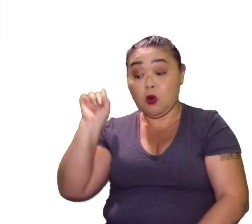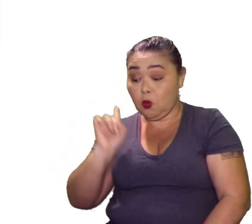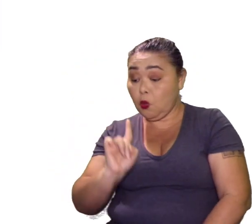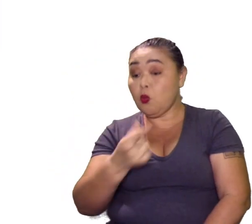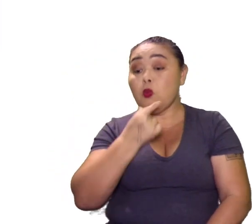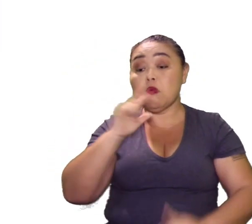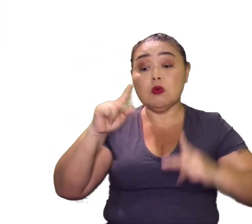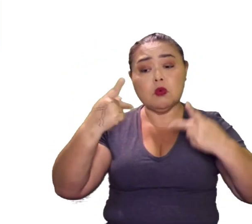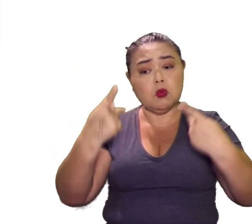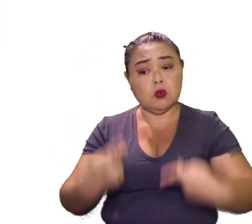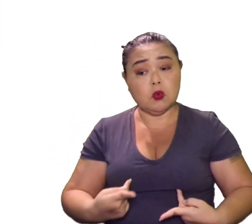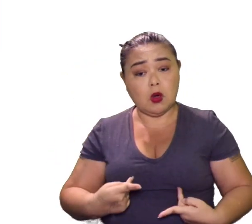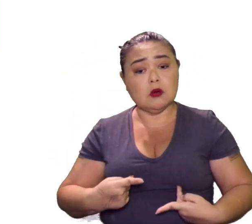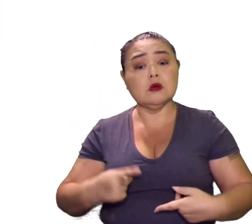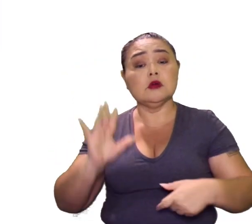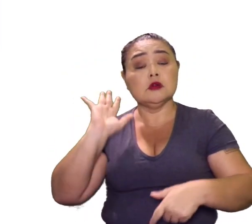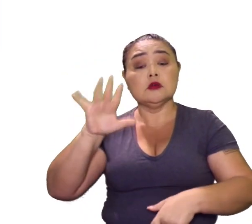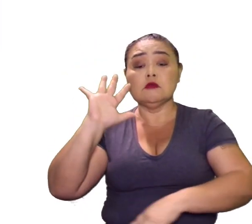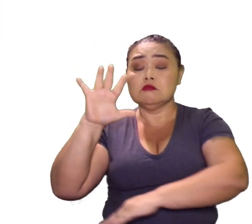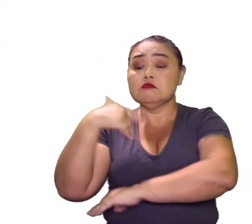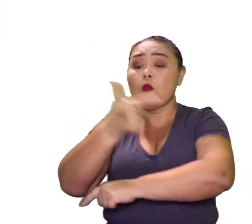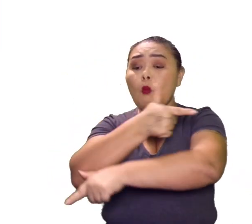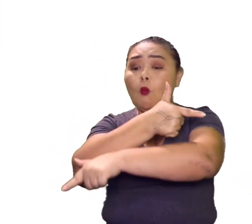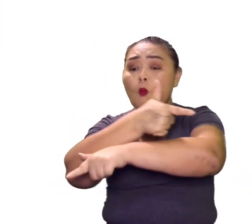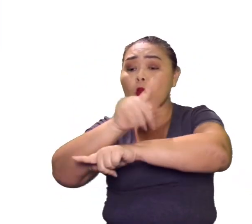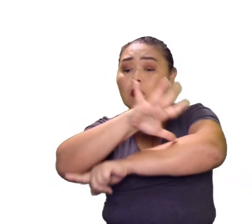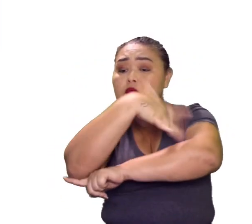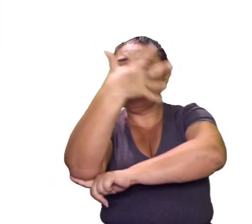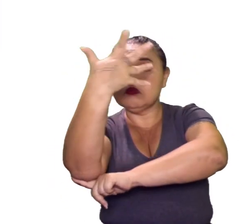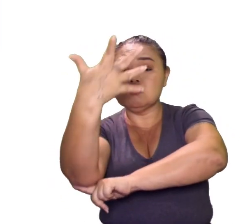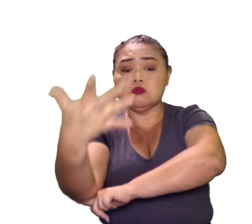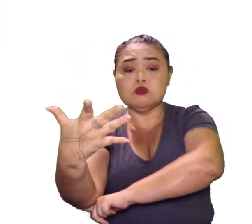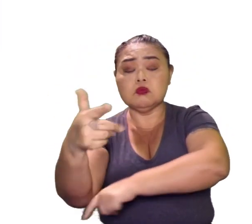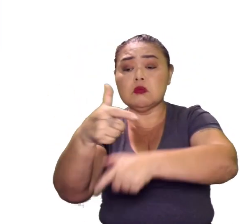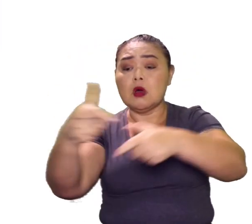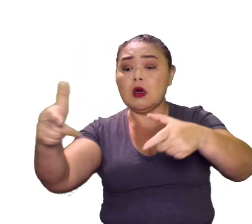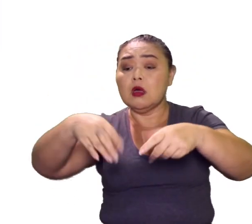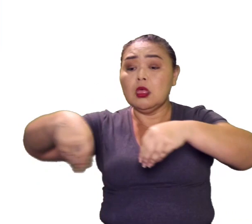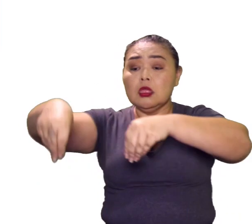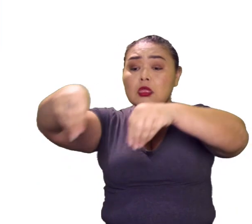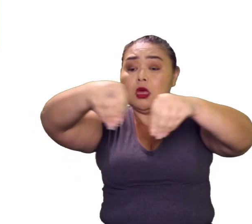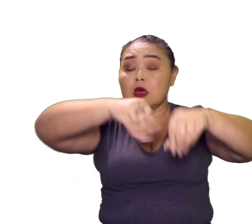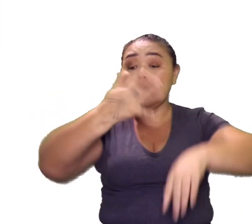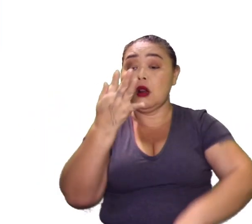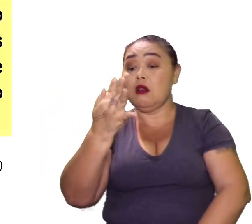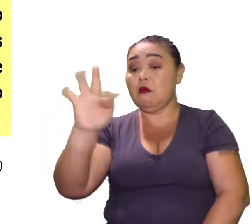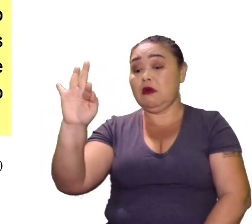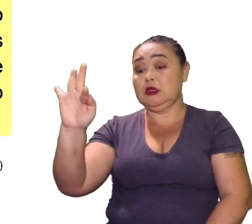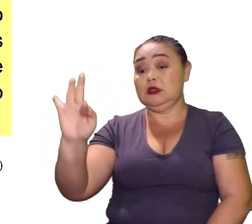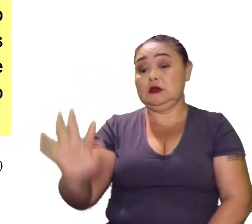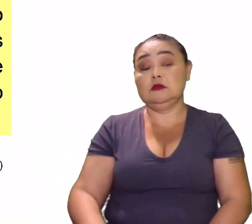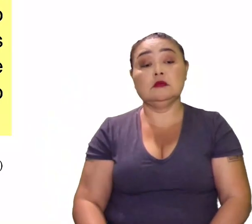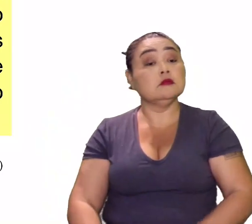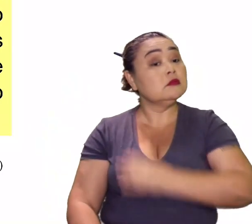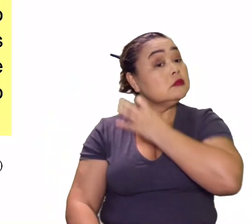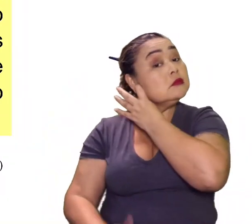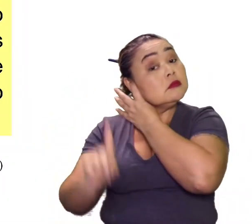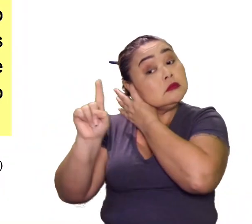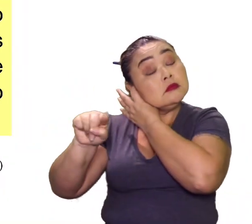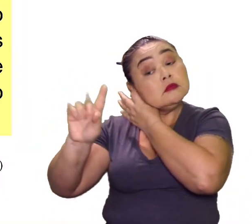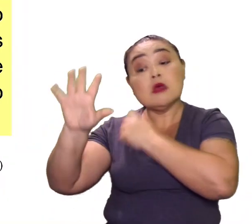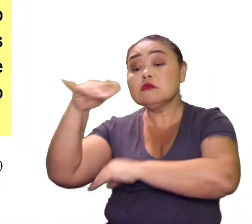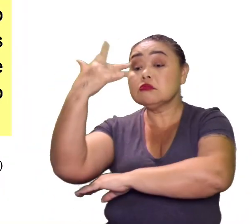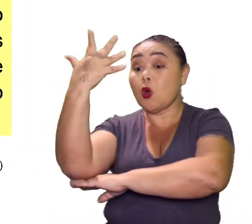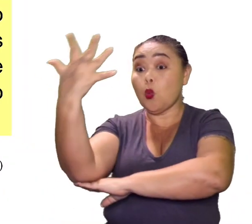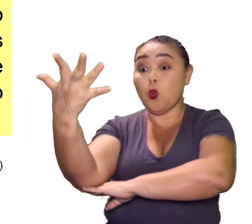área desmatada já é maior do que o território da França. O interessante é falar que o